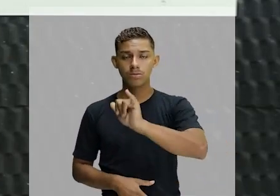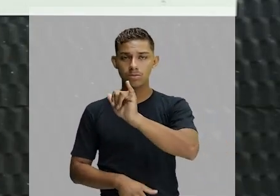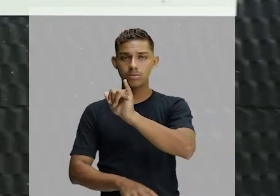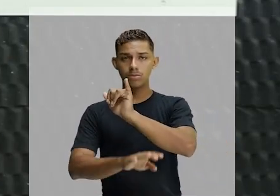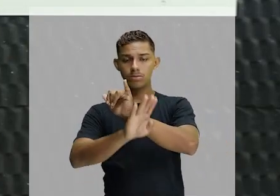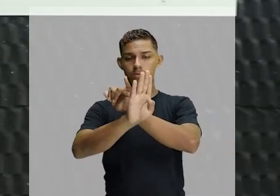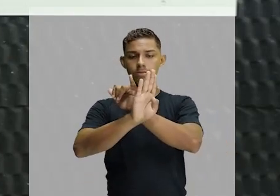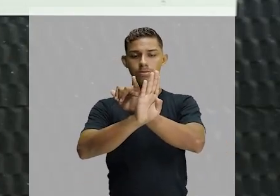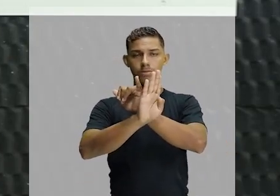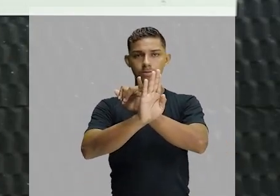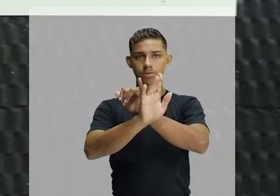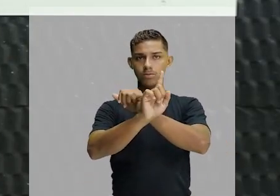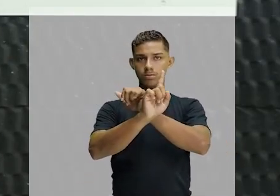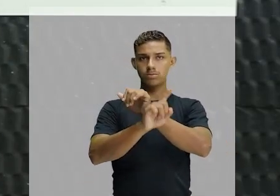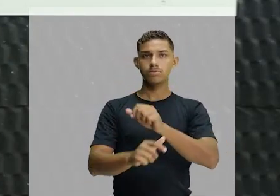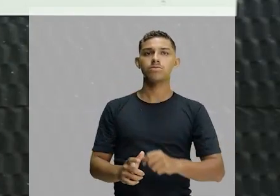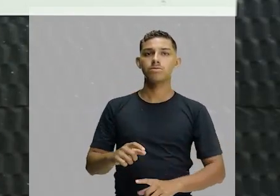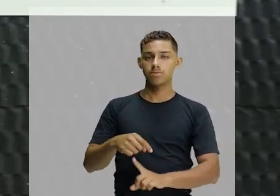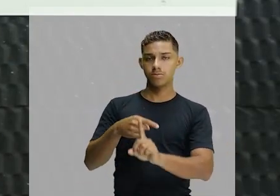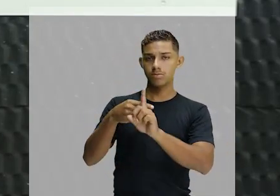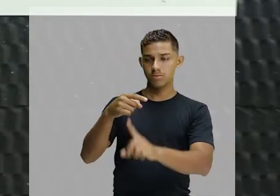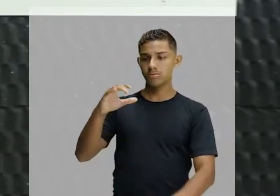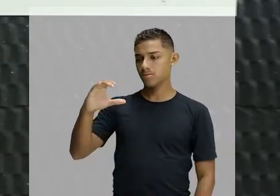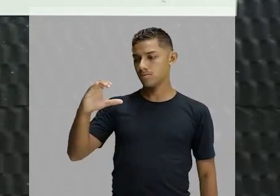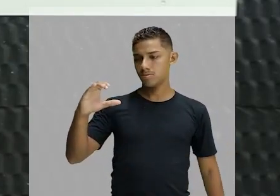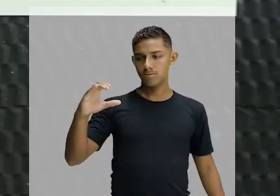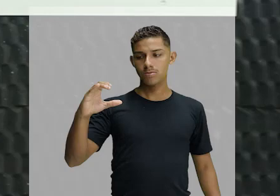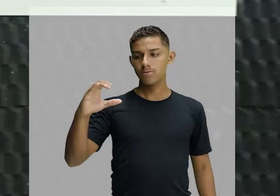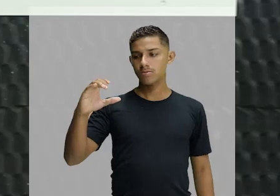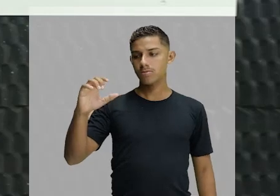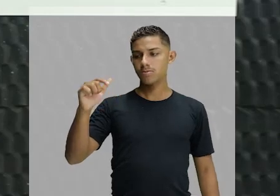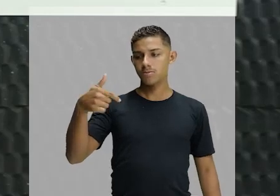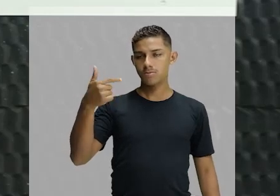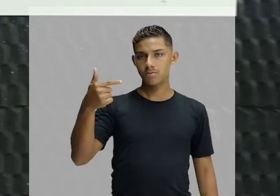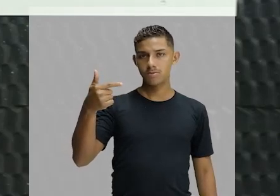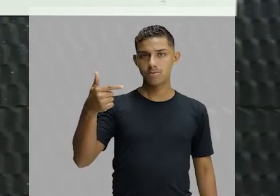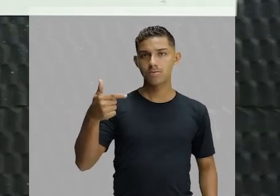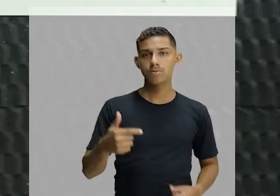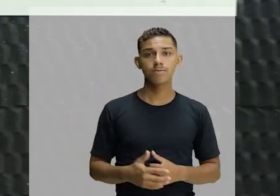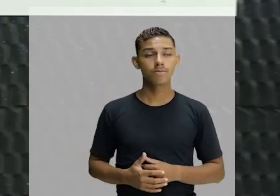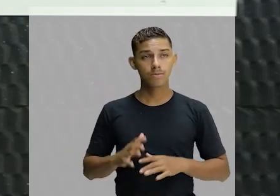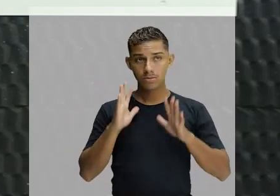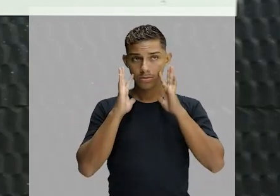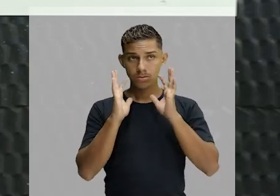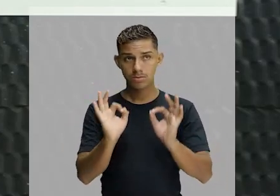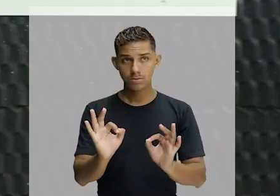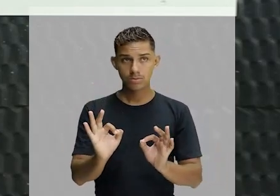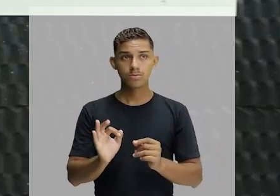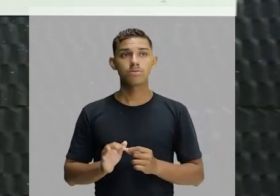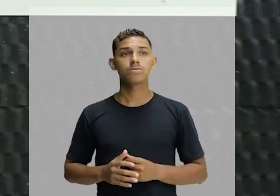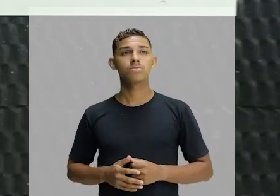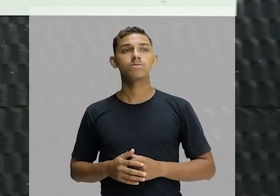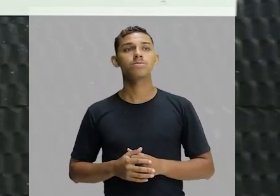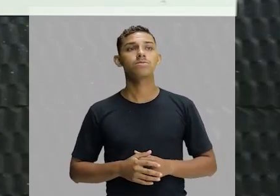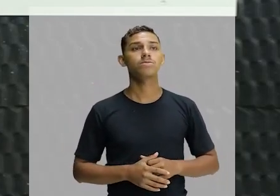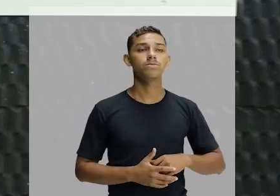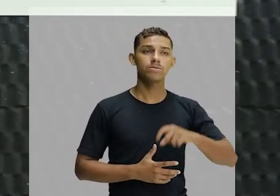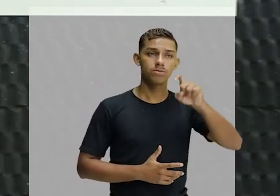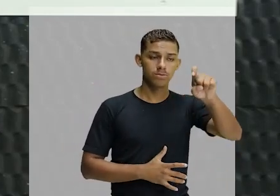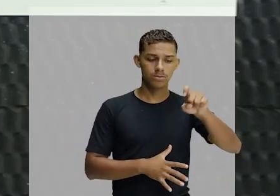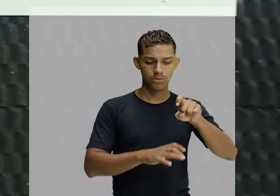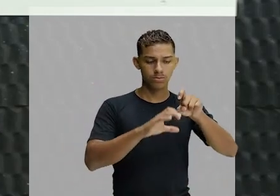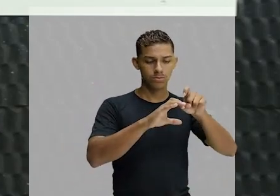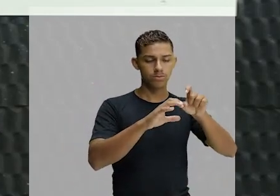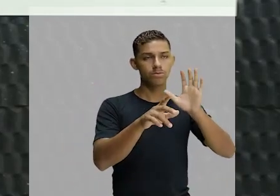x, c e yc são as coordenadas do centro. Tá? Muita atenção na hora de substituir. Então, como é que vai ficar